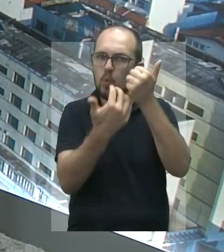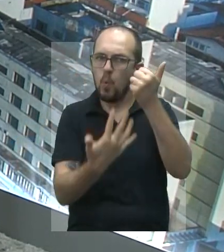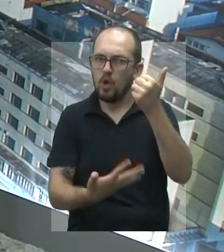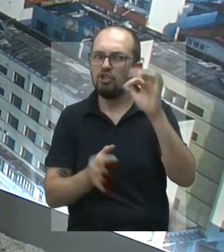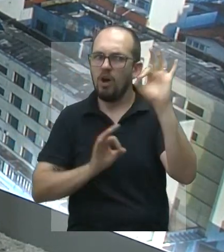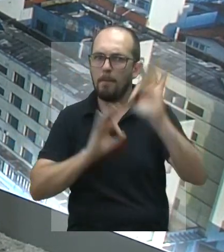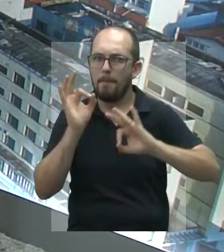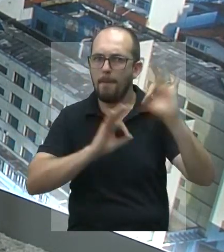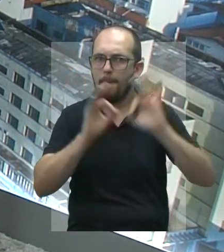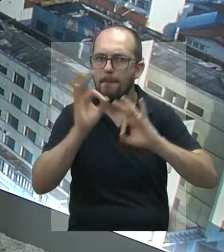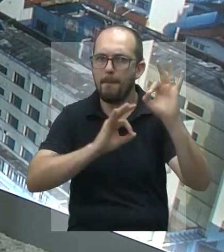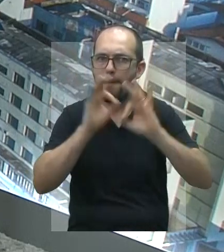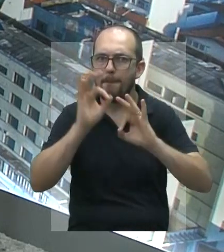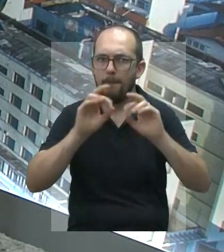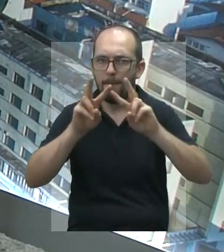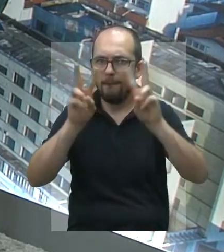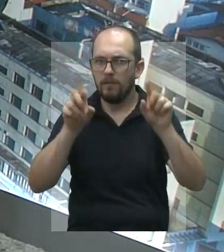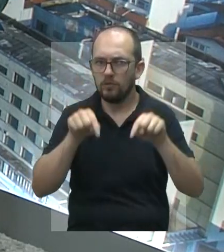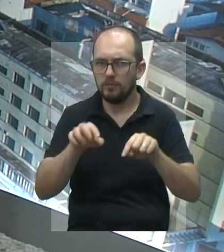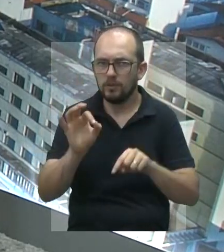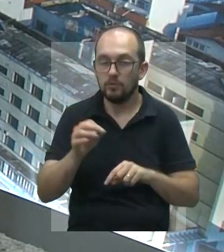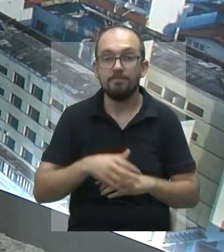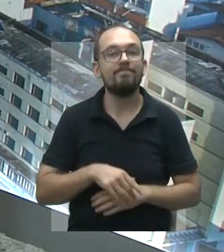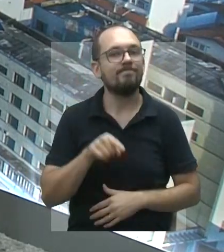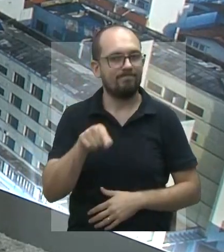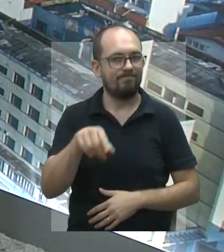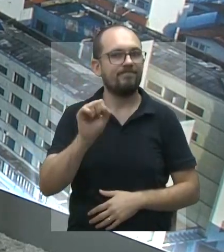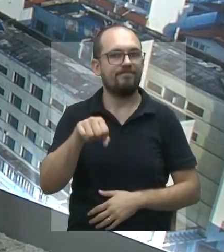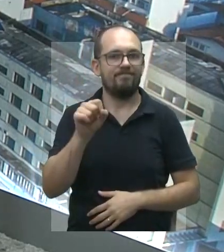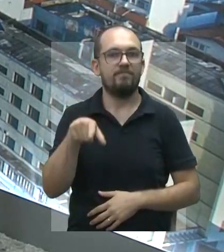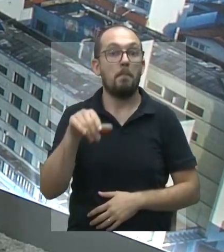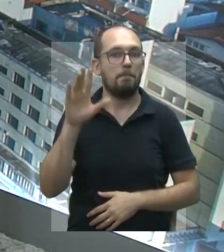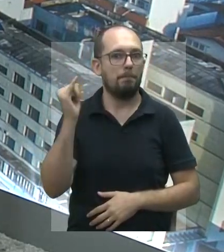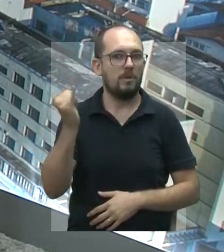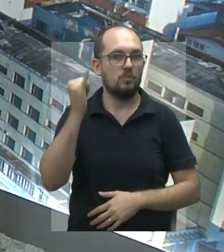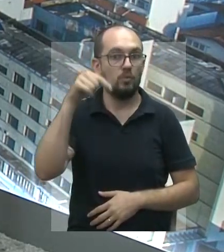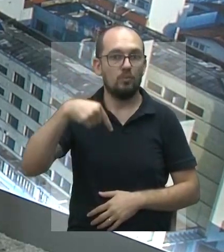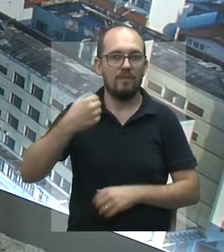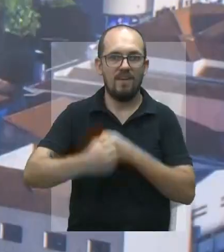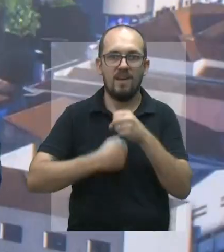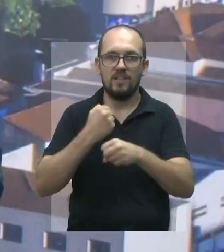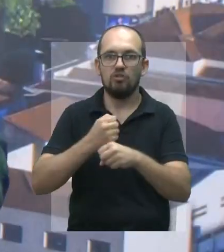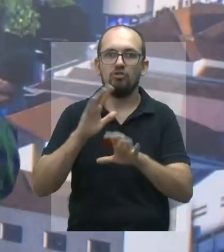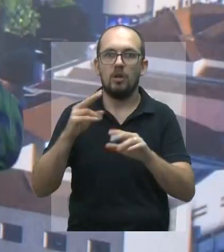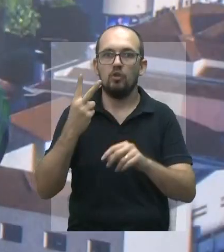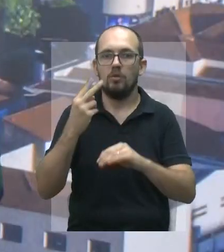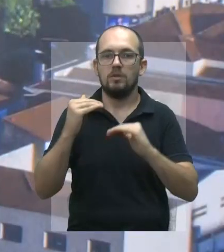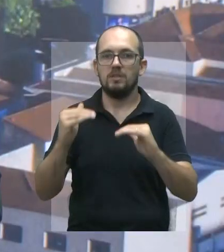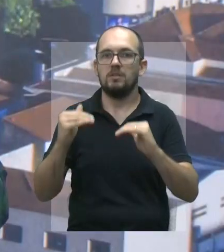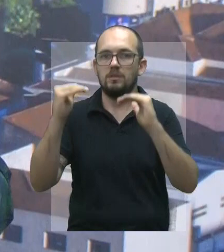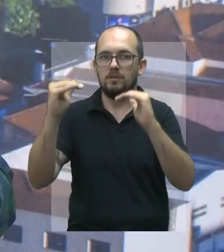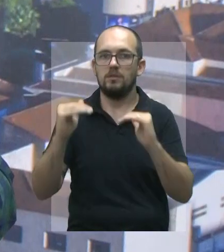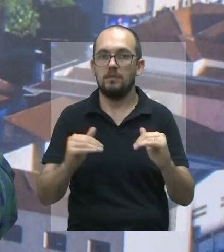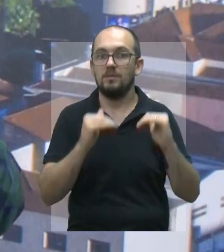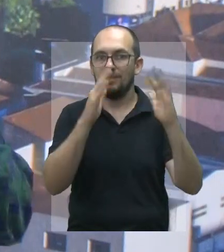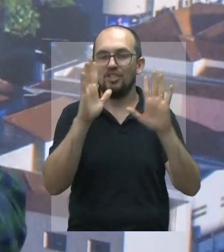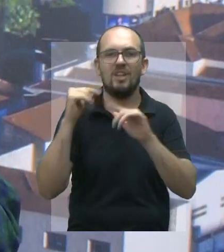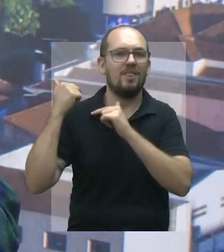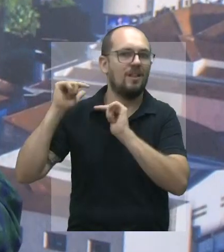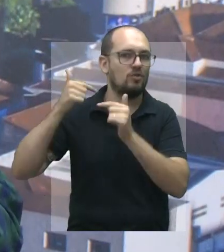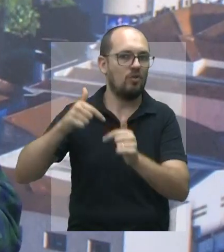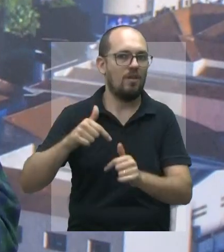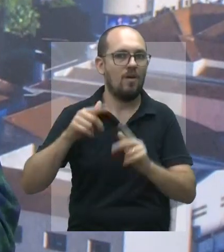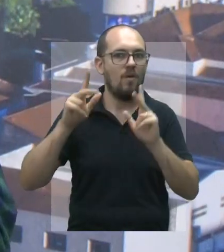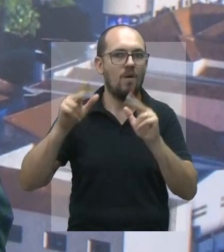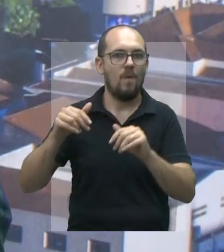a se movimentar Sim. em relação a isso, né, Daniel? Isso que é o mais importante, de fato esse ano subiram então 2 times tradicionalíssimos, assim como o